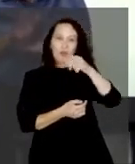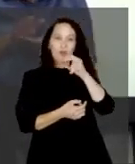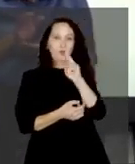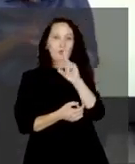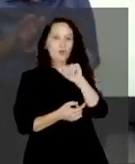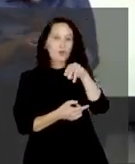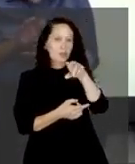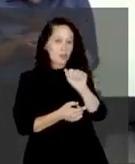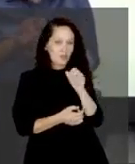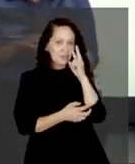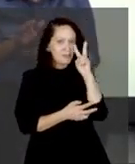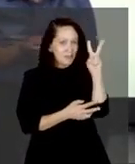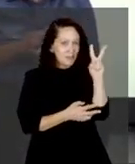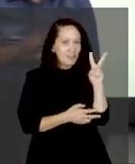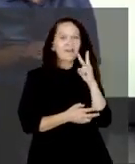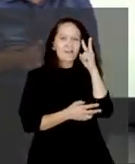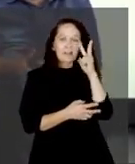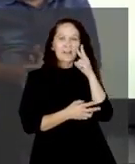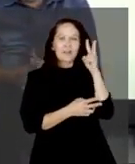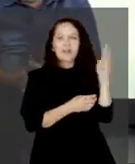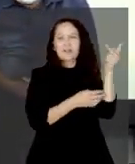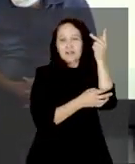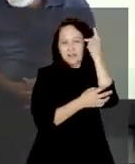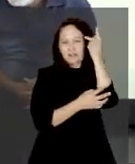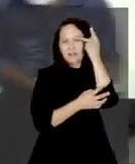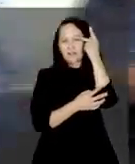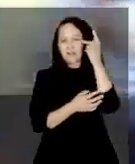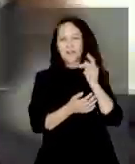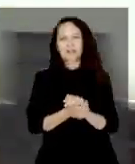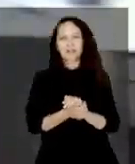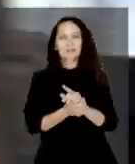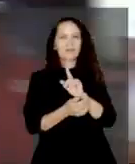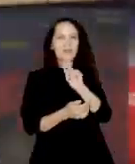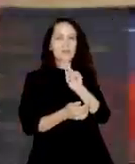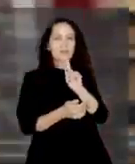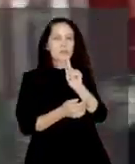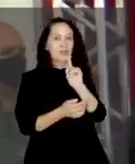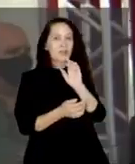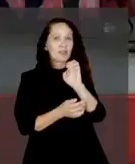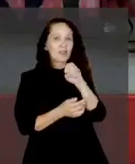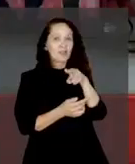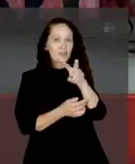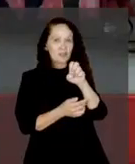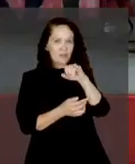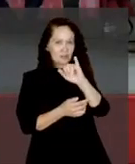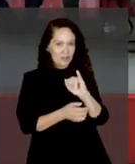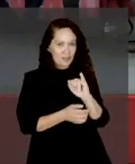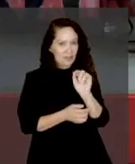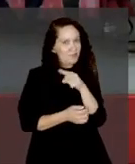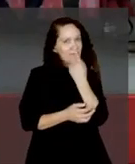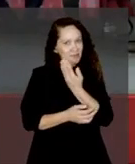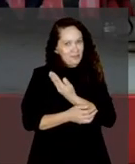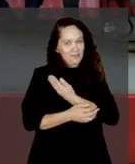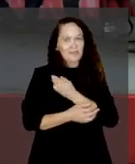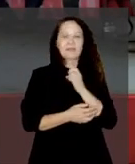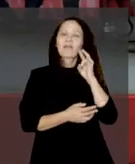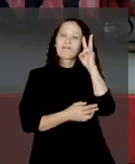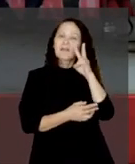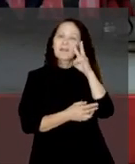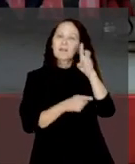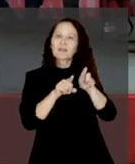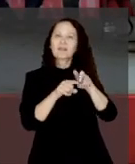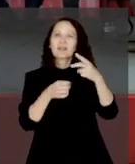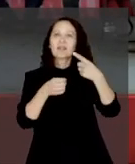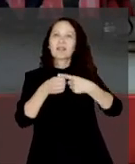Um abraço, companheiros e companheiras. Obrigado, companheiro Sérgio. Quero anunciar aqui a presença e agradecer também da companheira